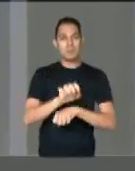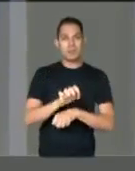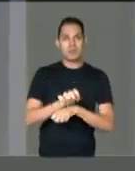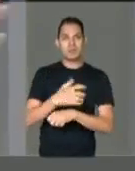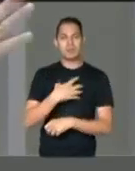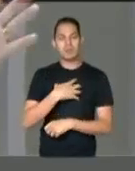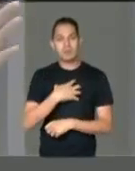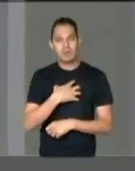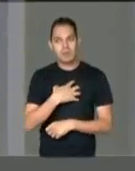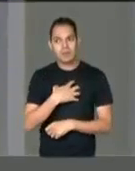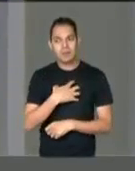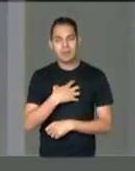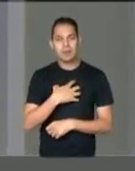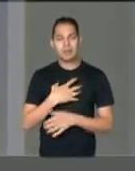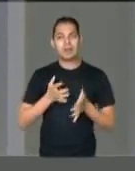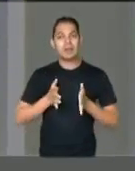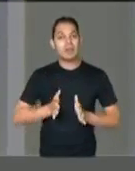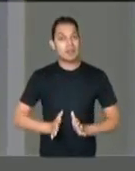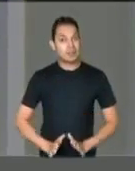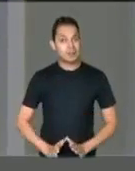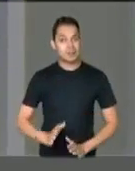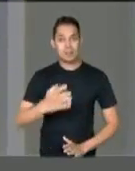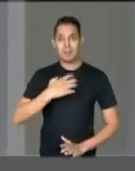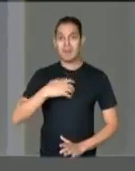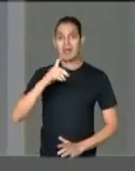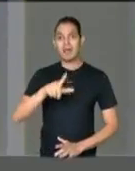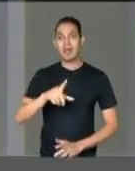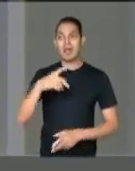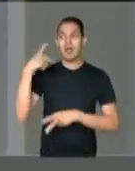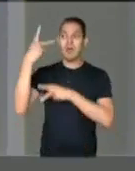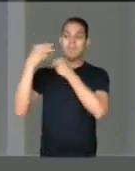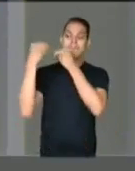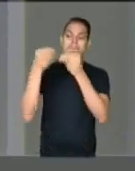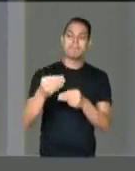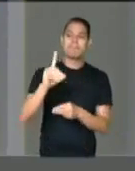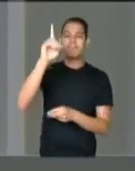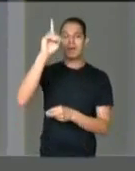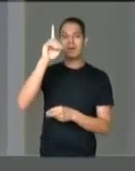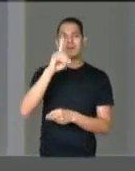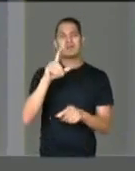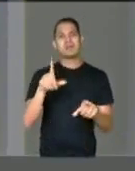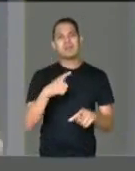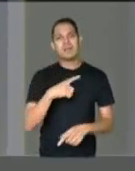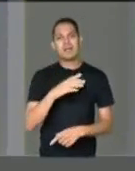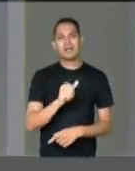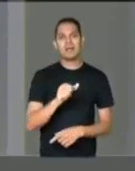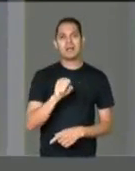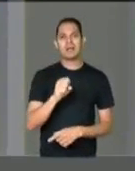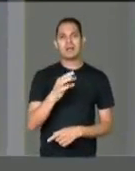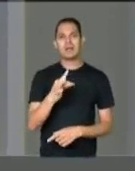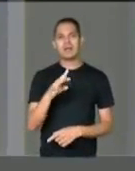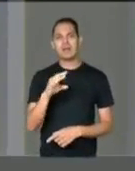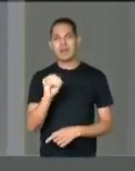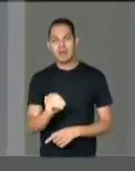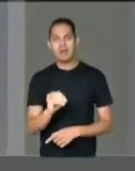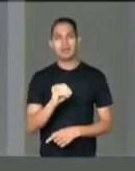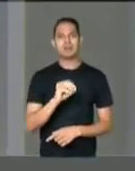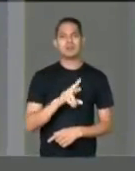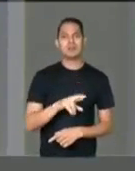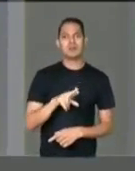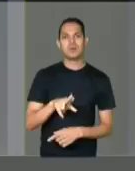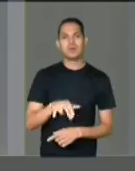Bahia, que nasceu na Bahia uma dádiva de Deus, a Bahia de Castro Alves, a Bahia de Rui